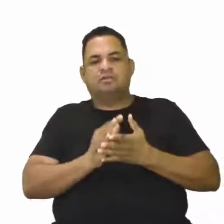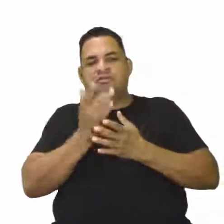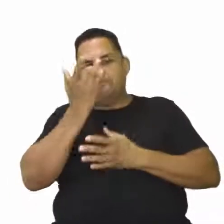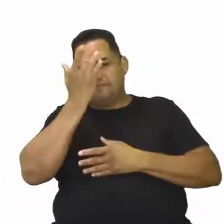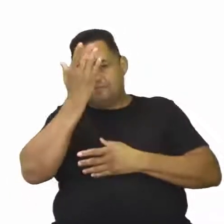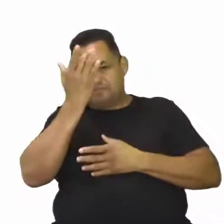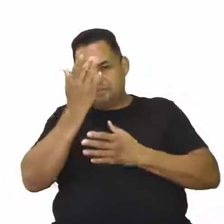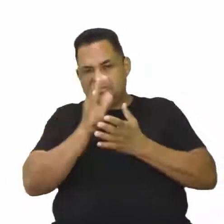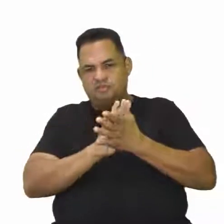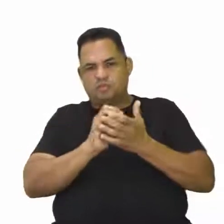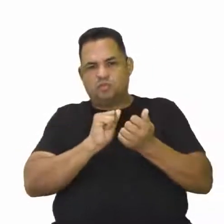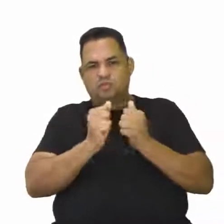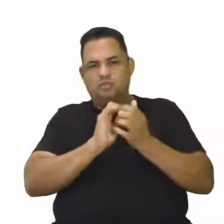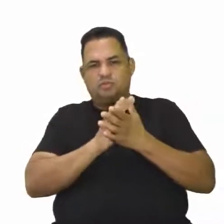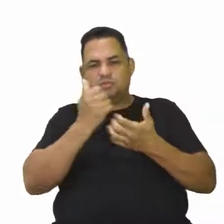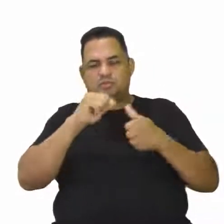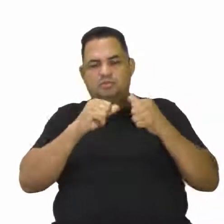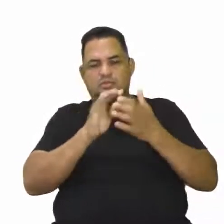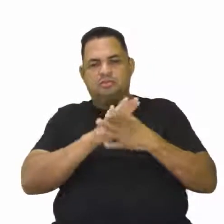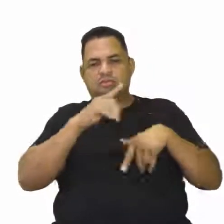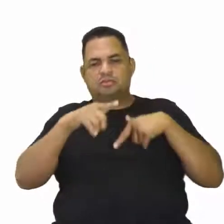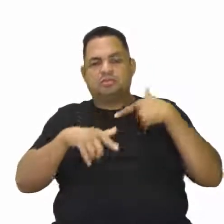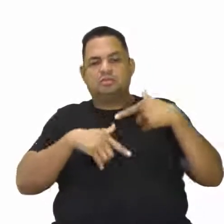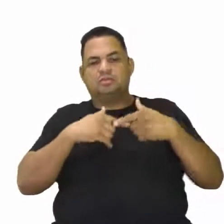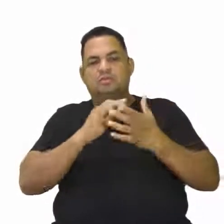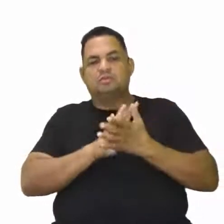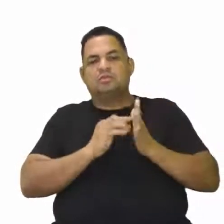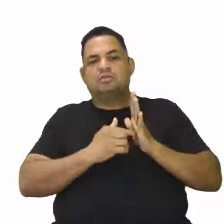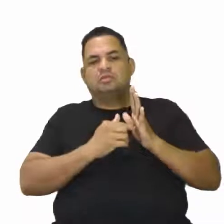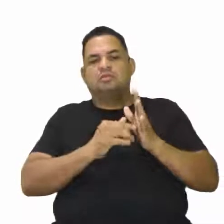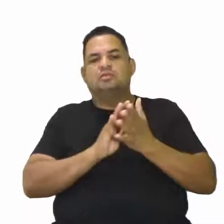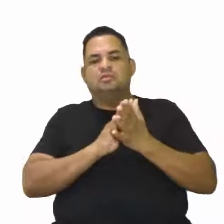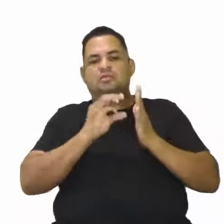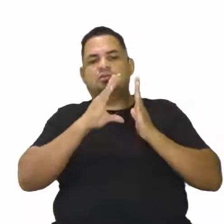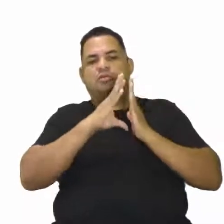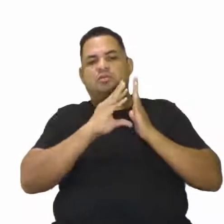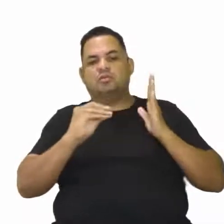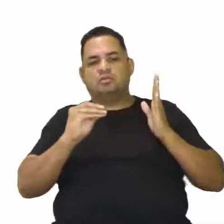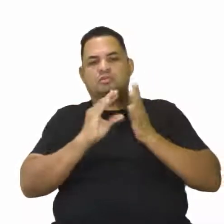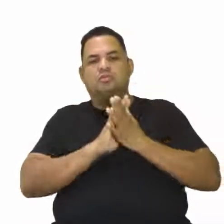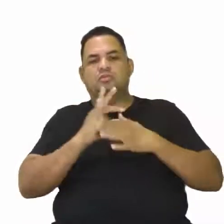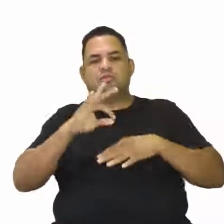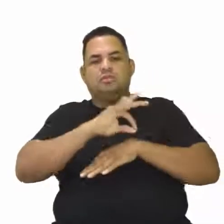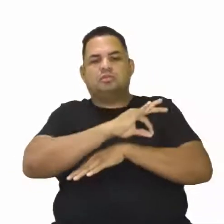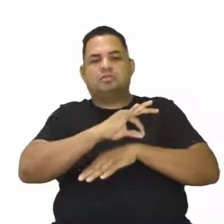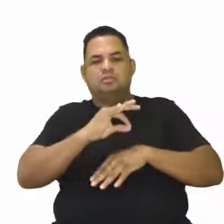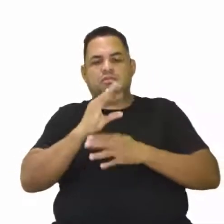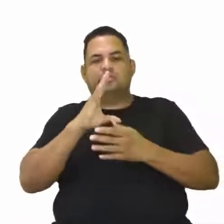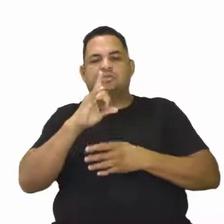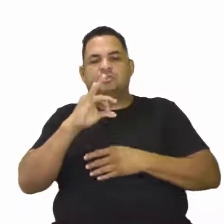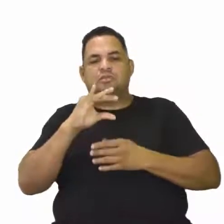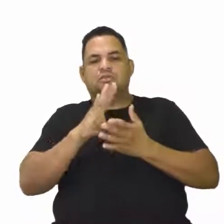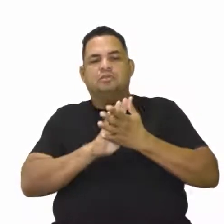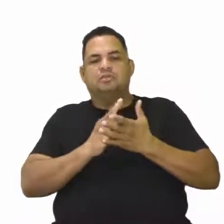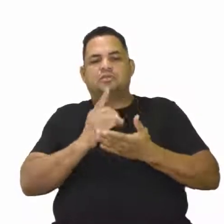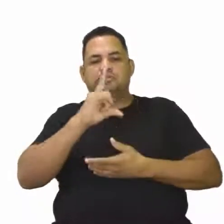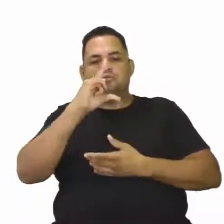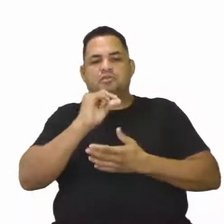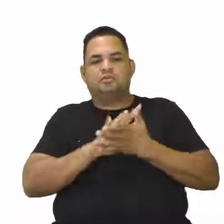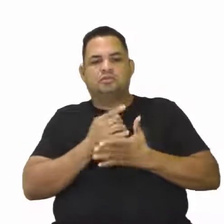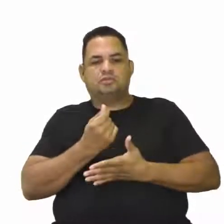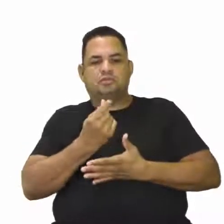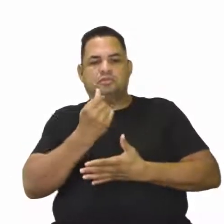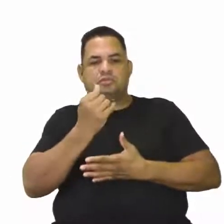obra? Apresenta um modelo arquitetônico conciso? Ou otimiza os custos na construção do edifício? E aí?